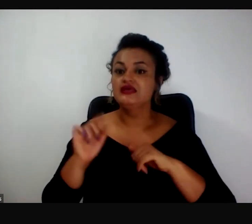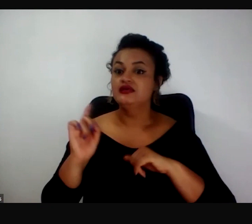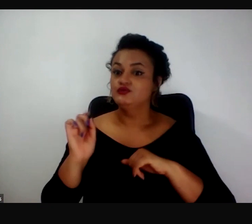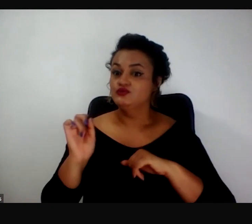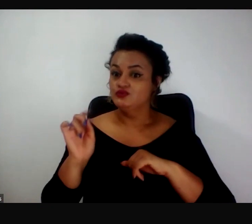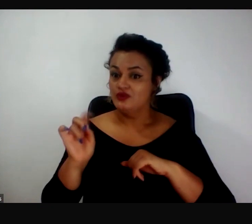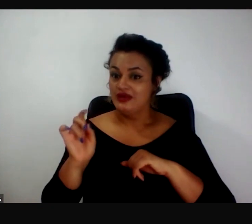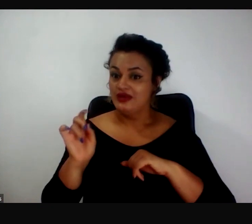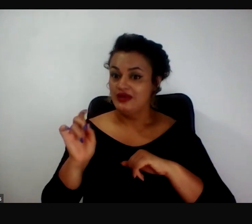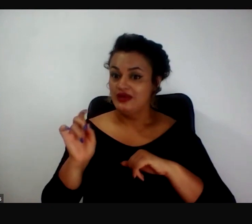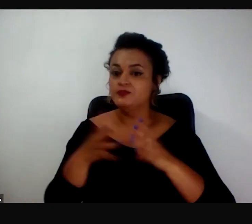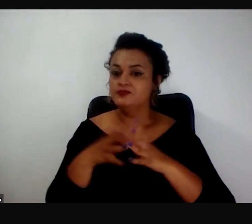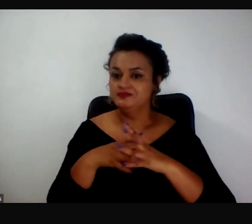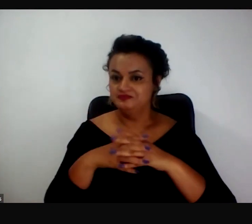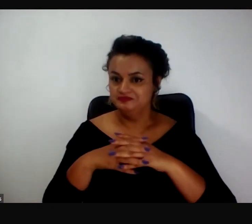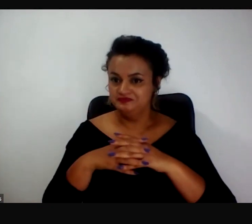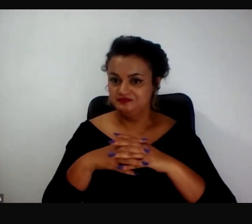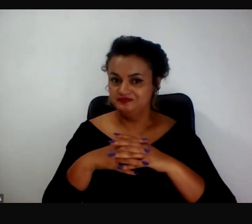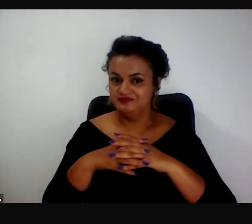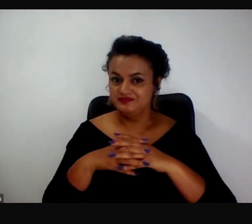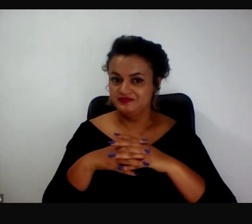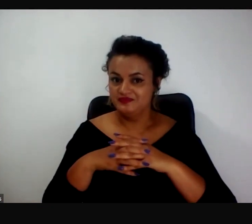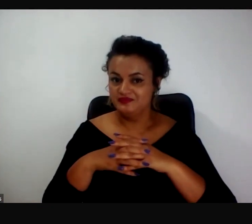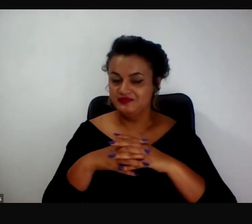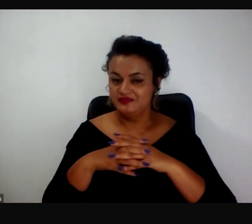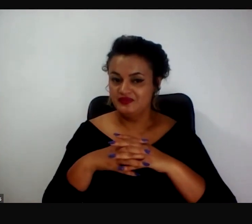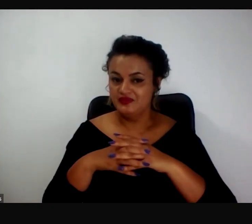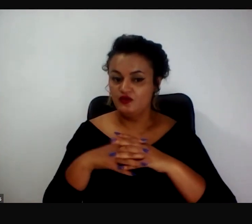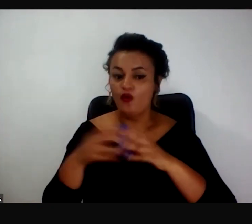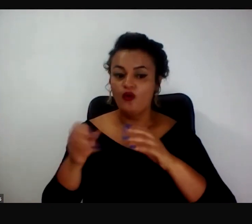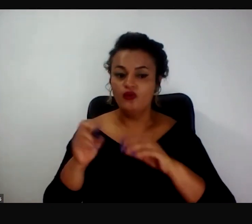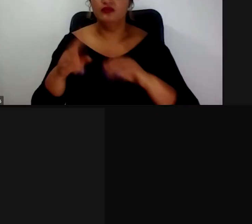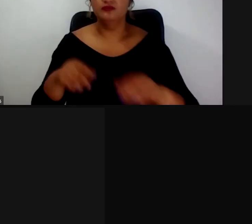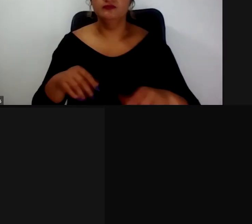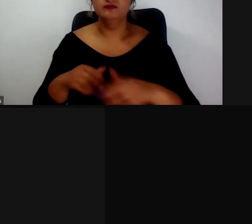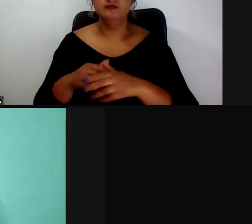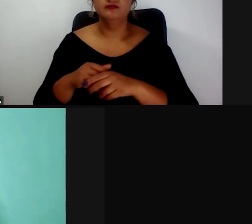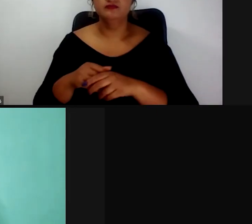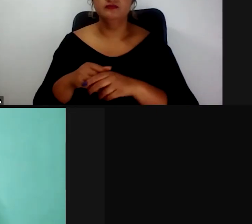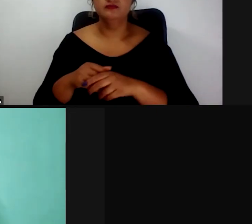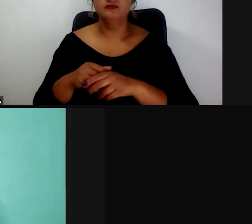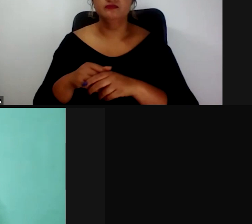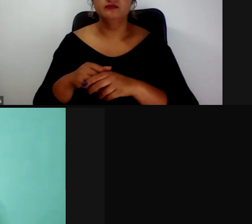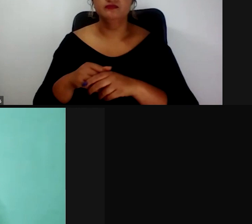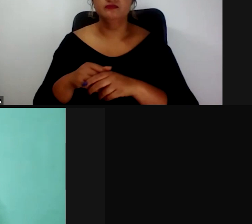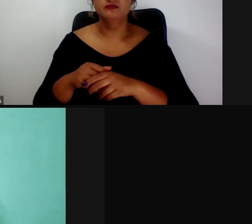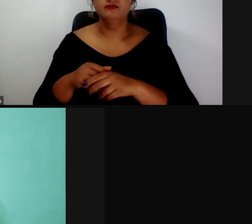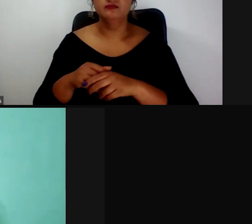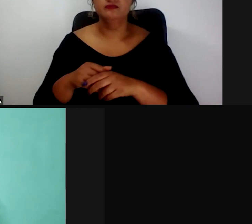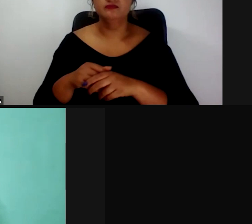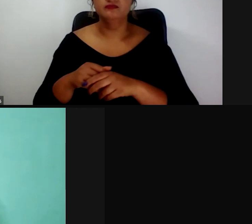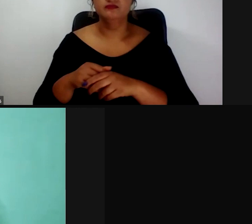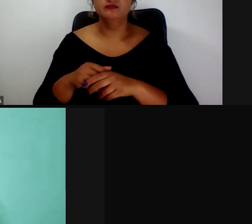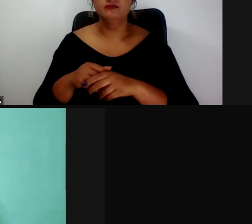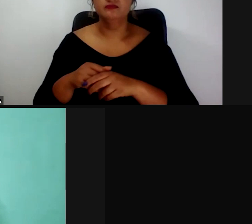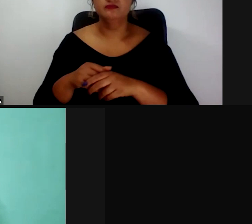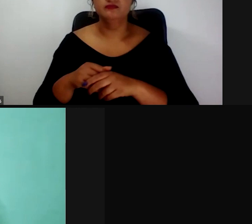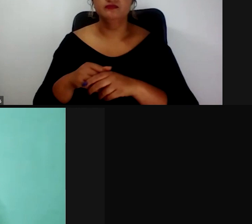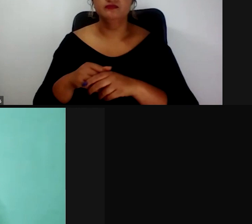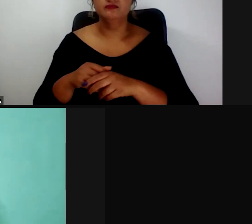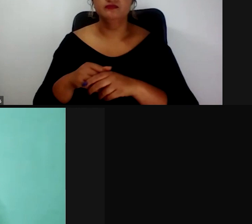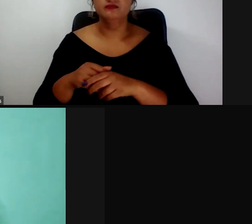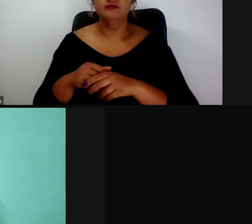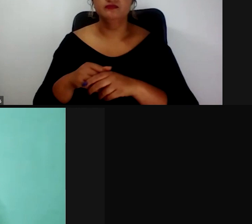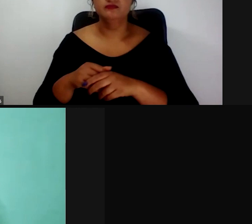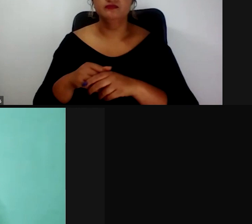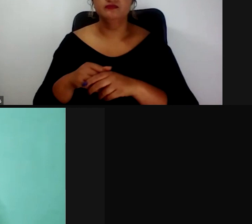concreto. Não vai excluir do direito essa. A tela divide-se em três. Na terceira